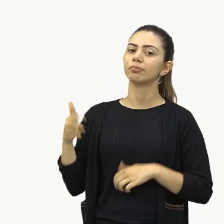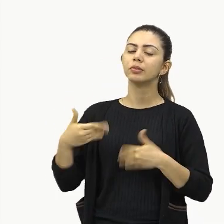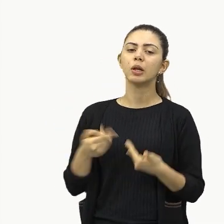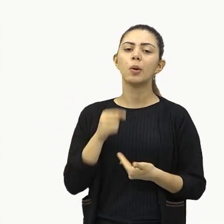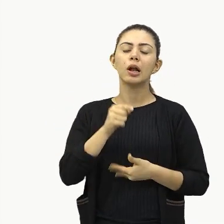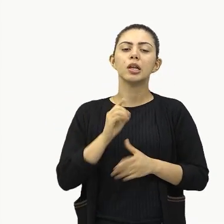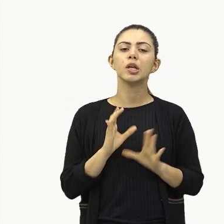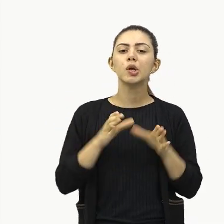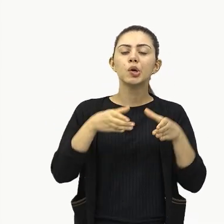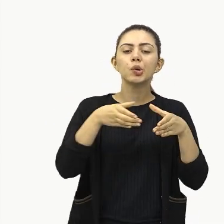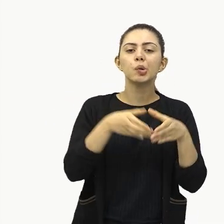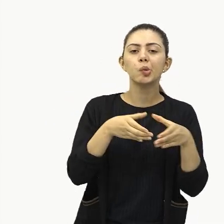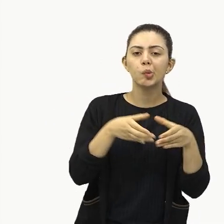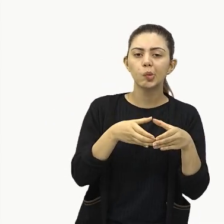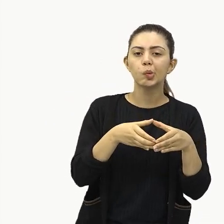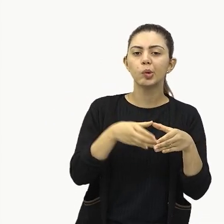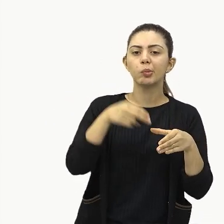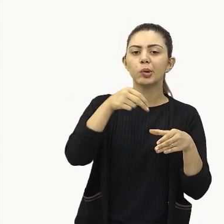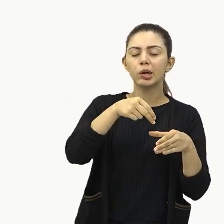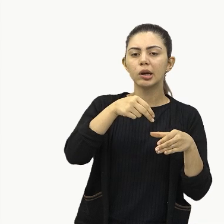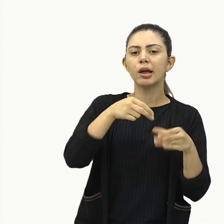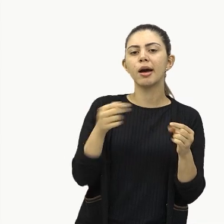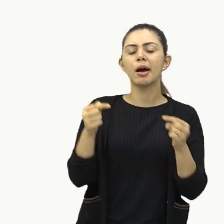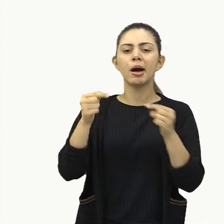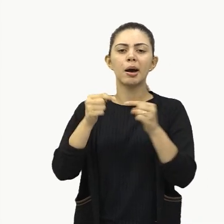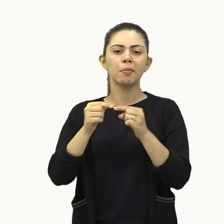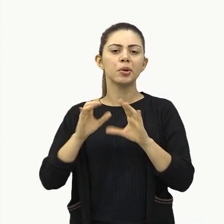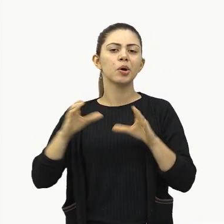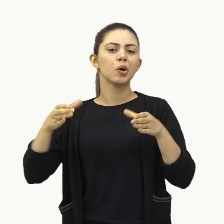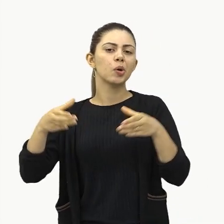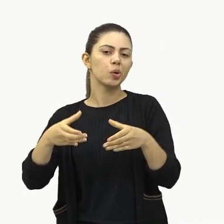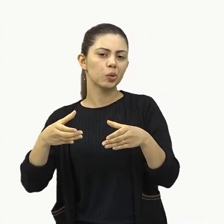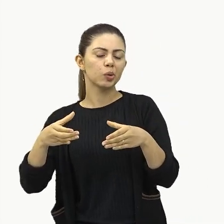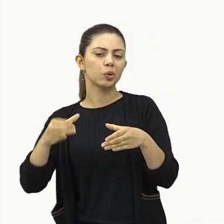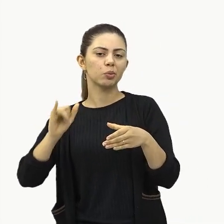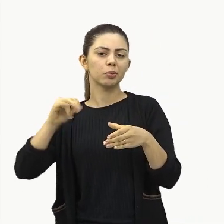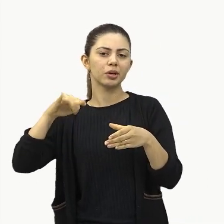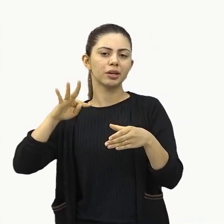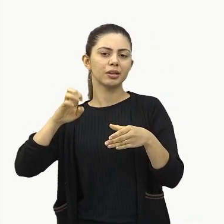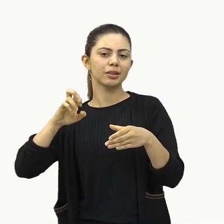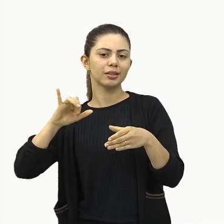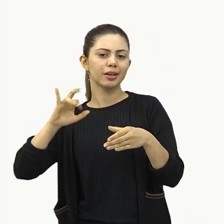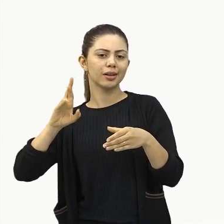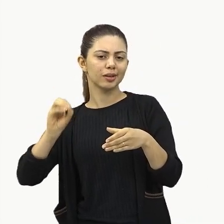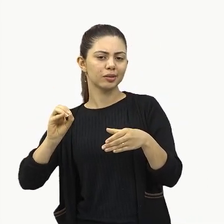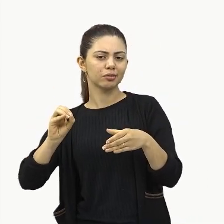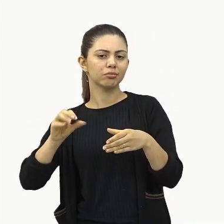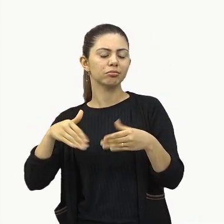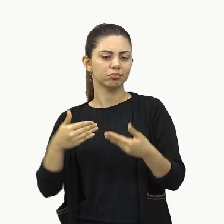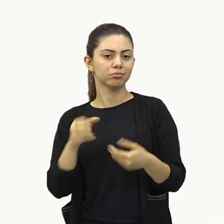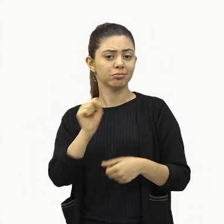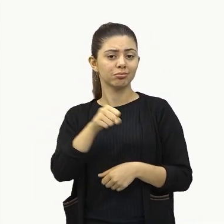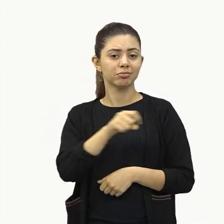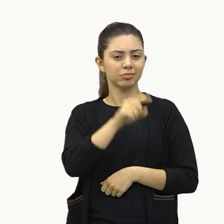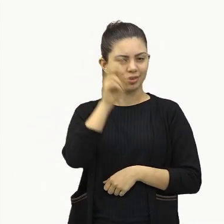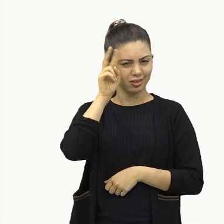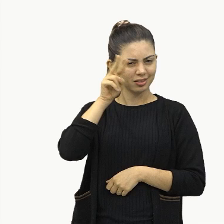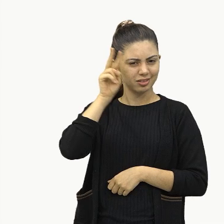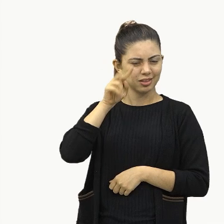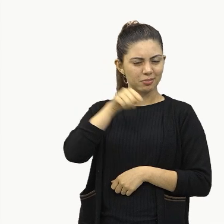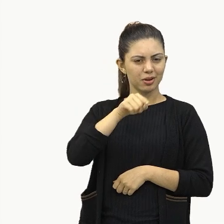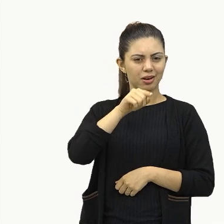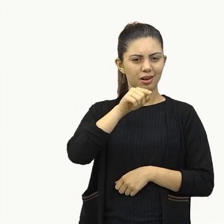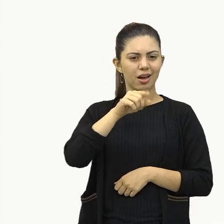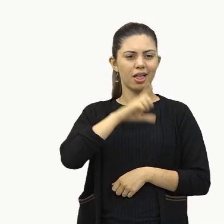número natural é inteiro? Sim. Você lembra lá que no diagrama que o conjunto dos naturais estava